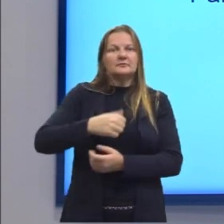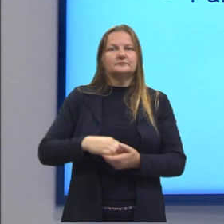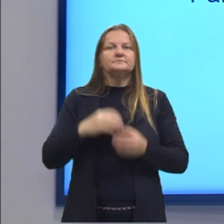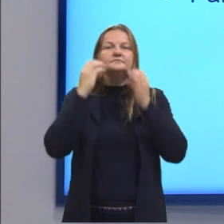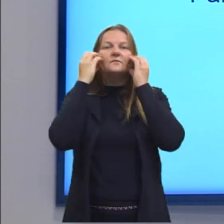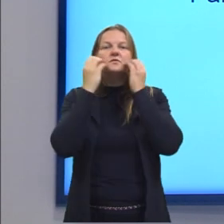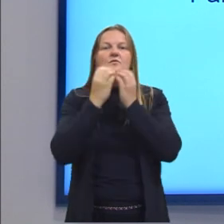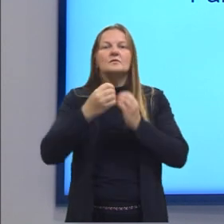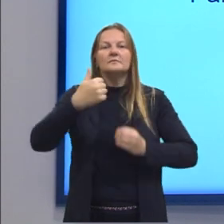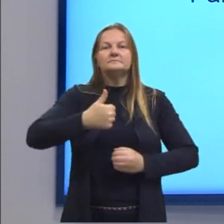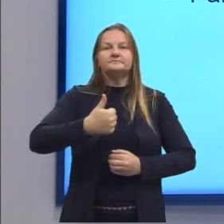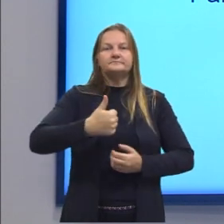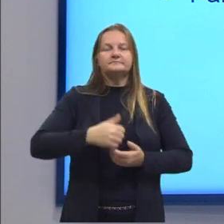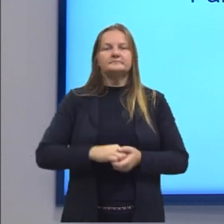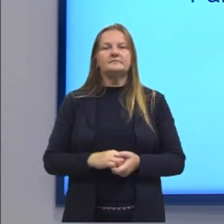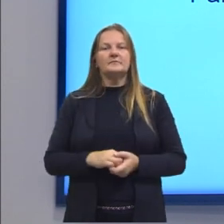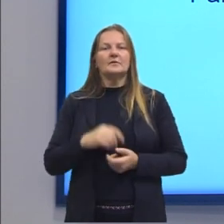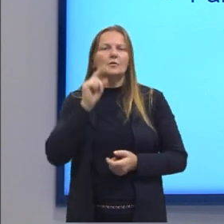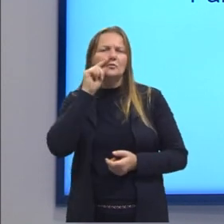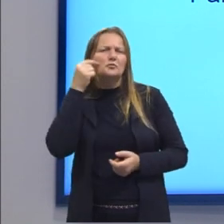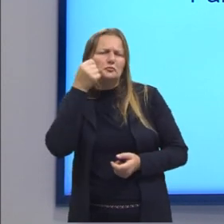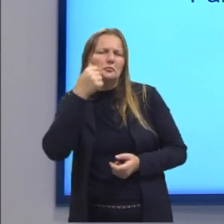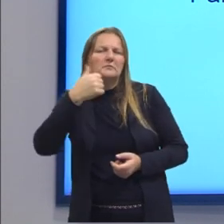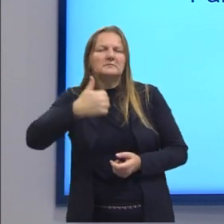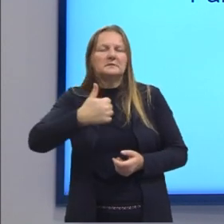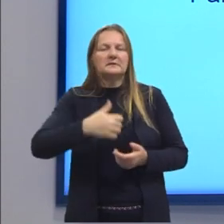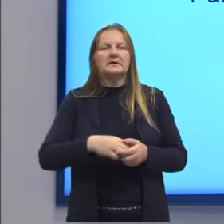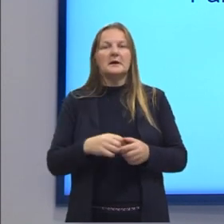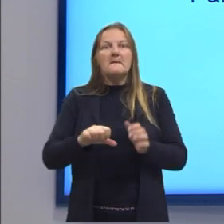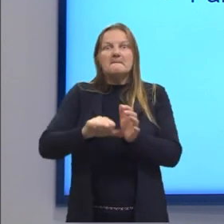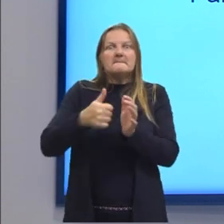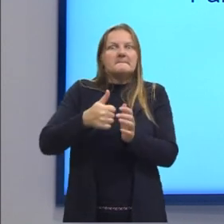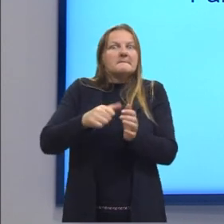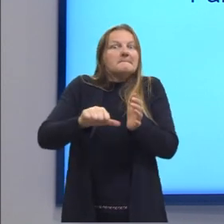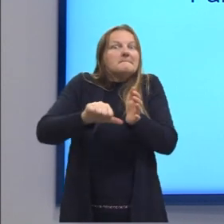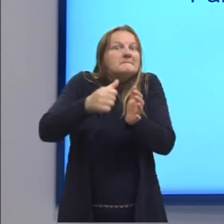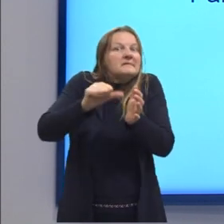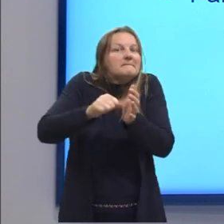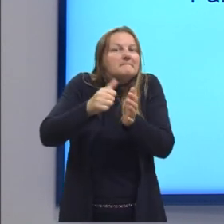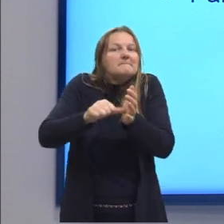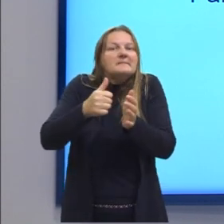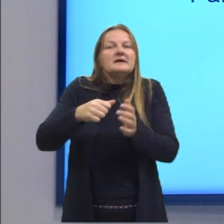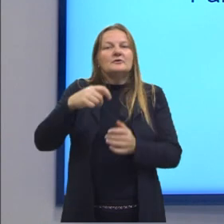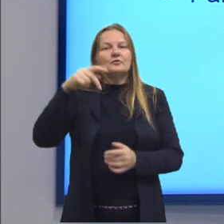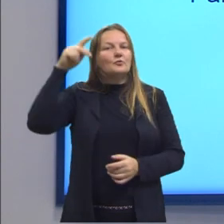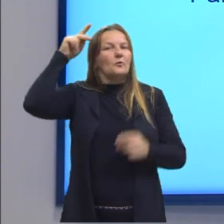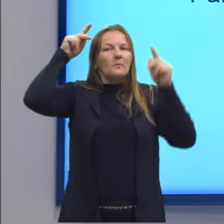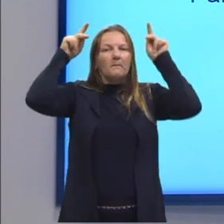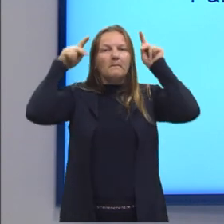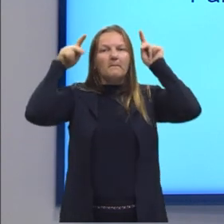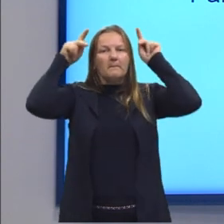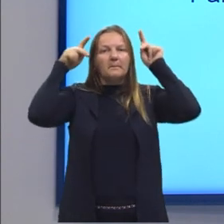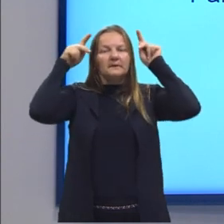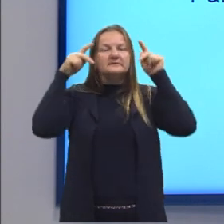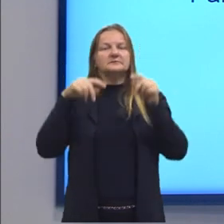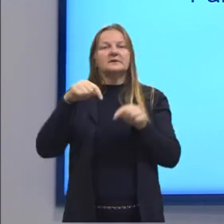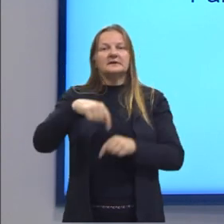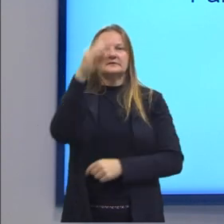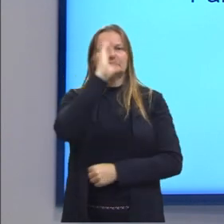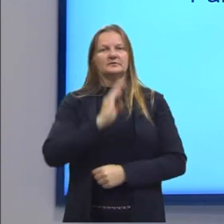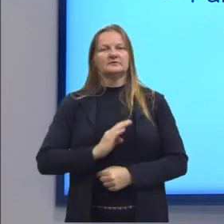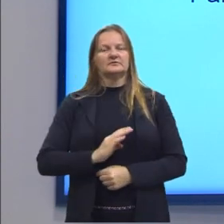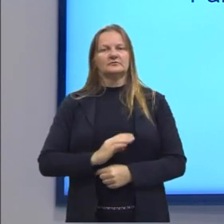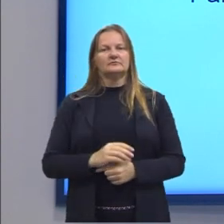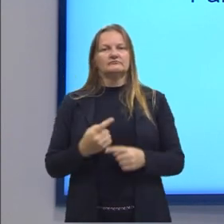fica como príncipe regente do Brasil nós temos que obedecer Dom João sexto e tendo que obedecer a